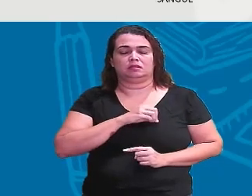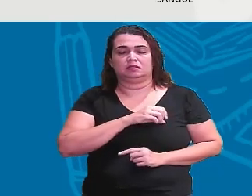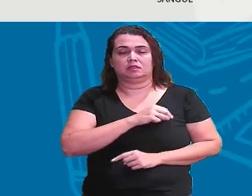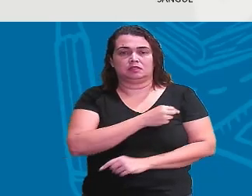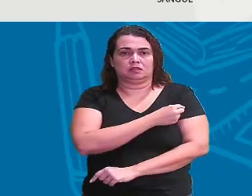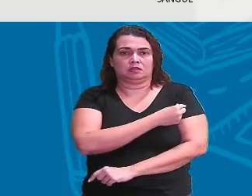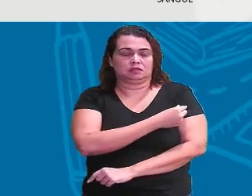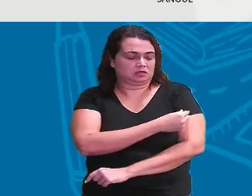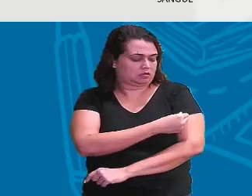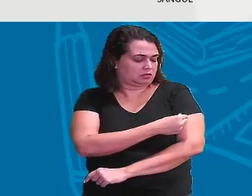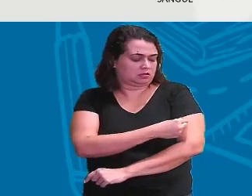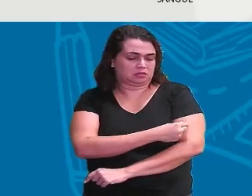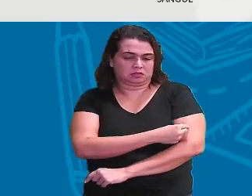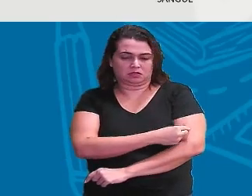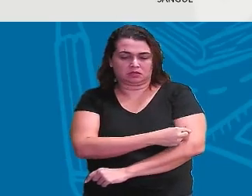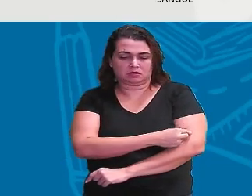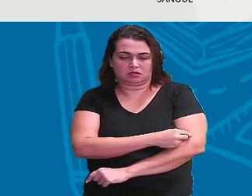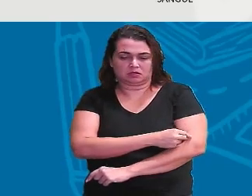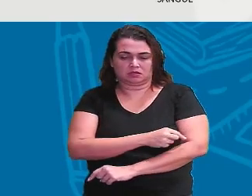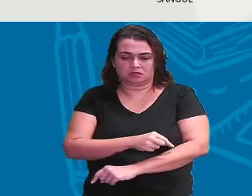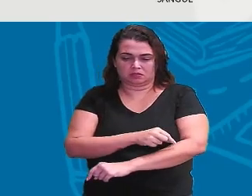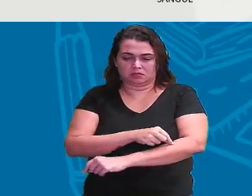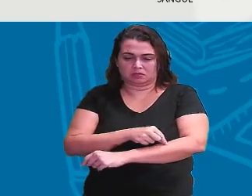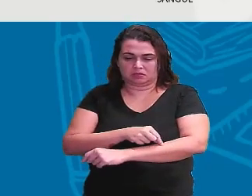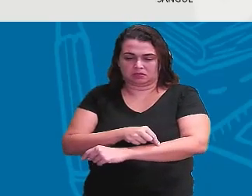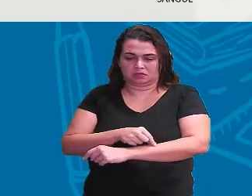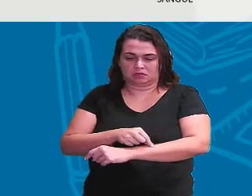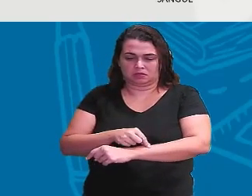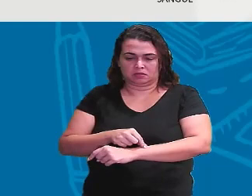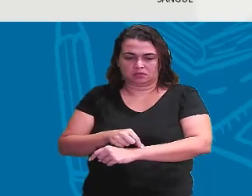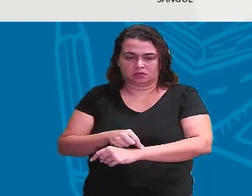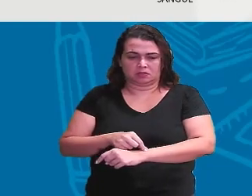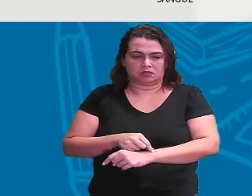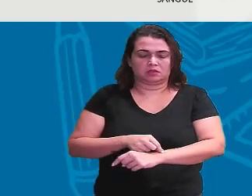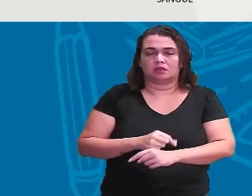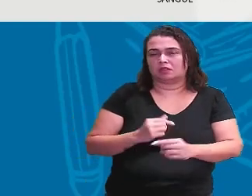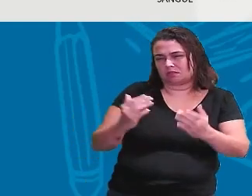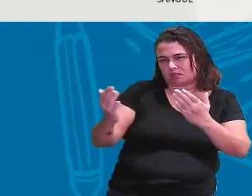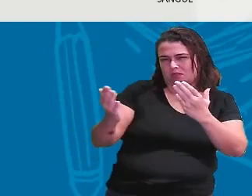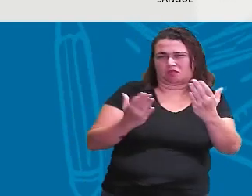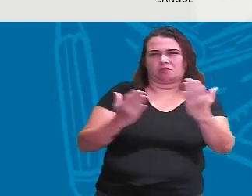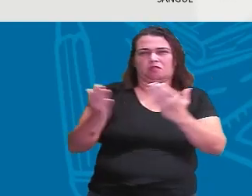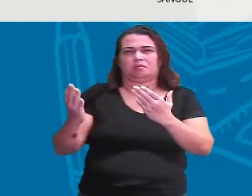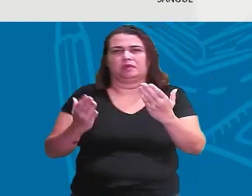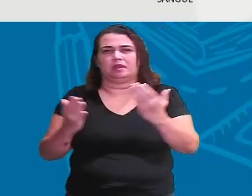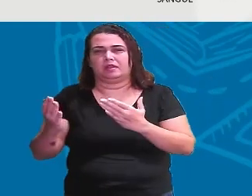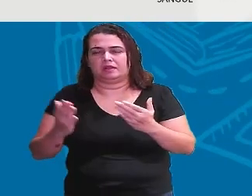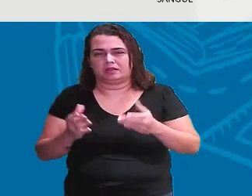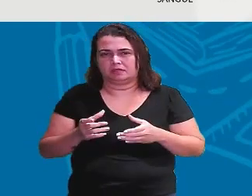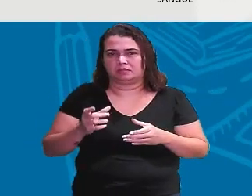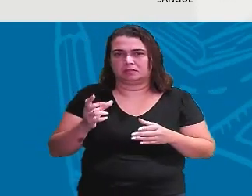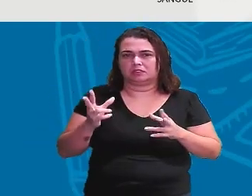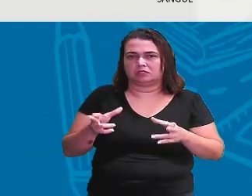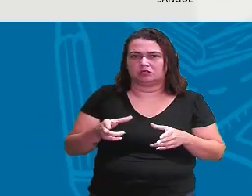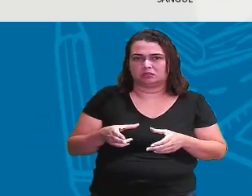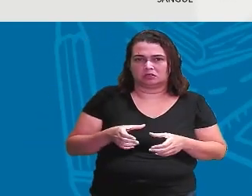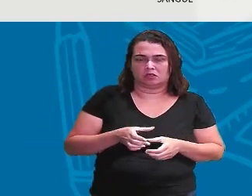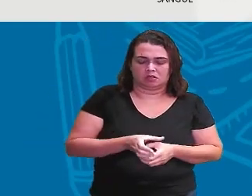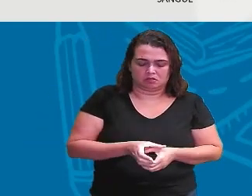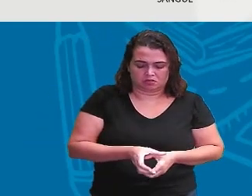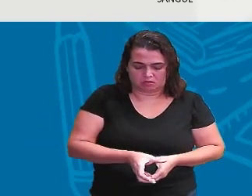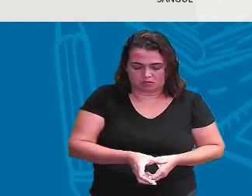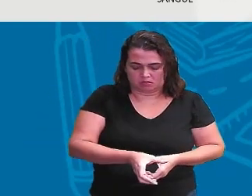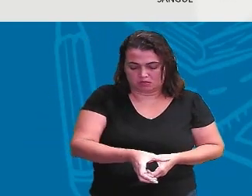são, digamos assim, fazendo um paralelo, né, com o nosso cotidiano, com a nossa casa, é a encanação, são os canos, né,